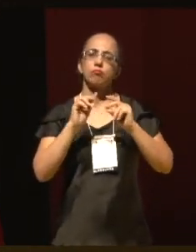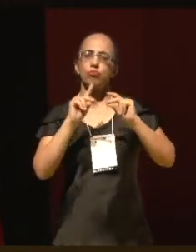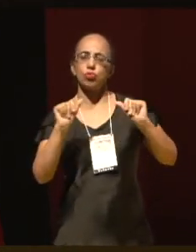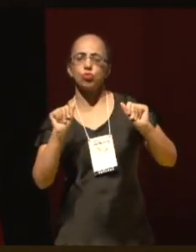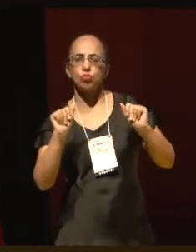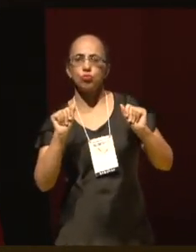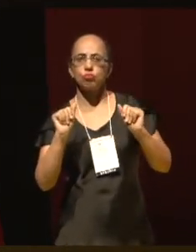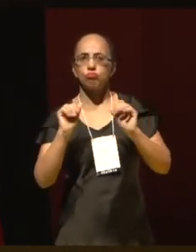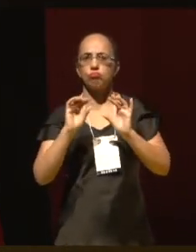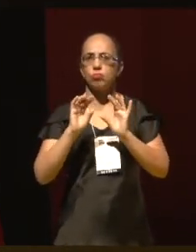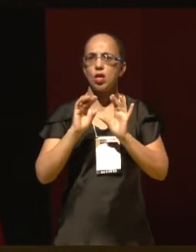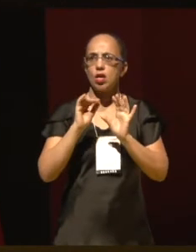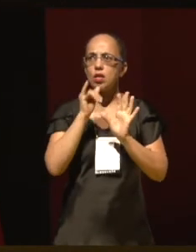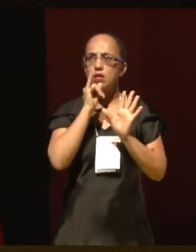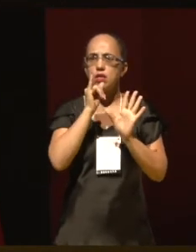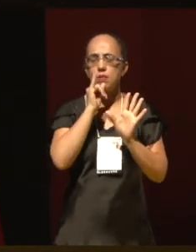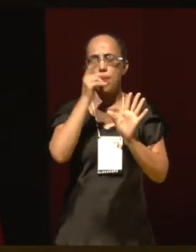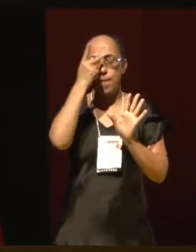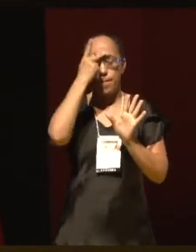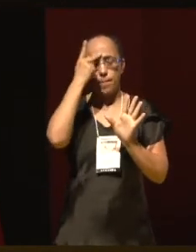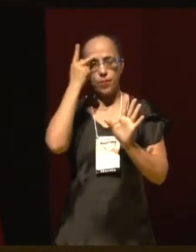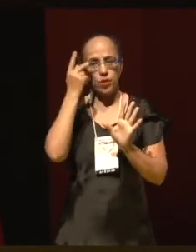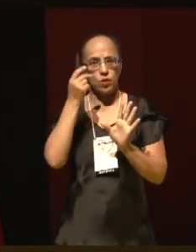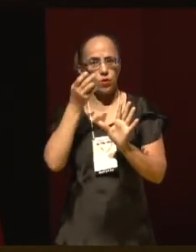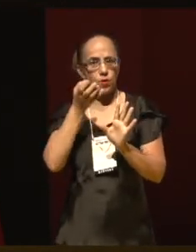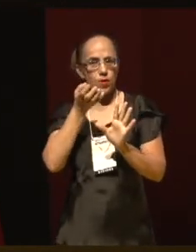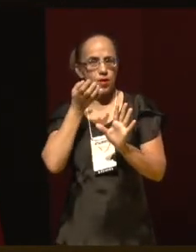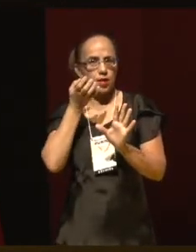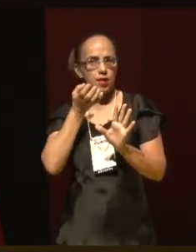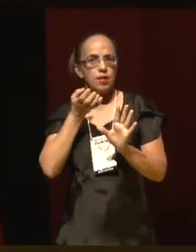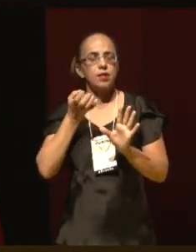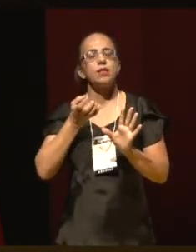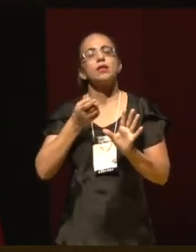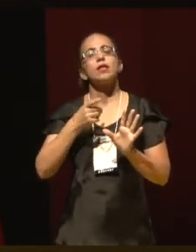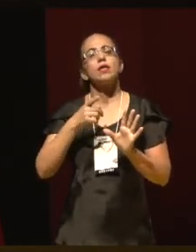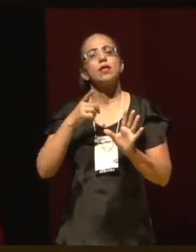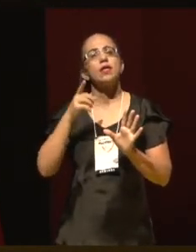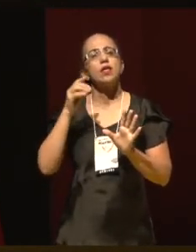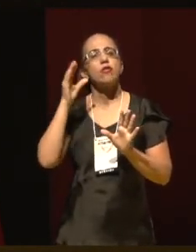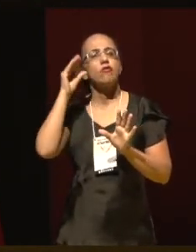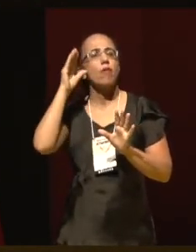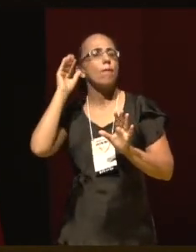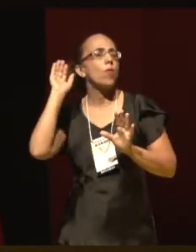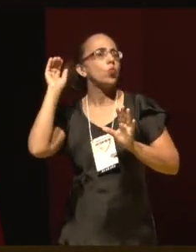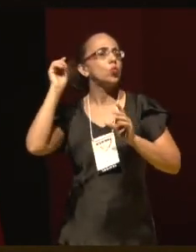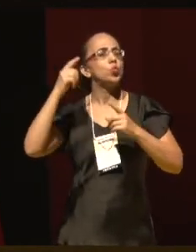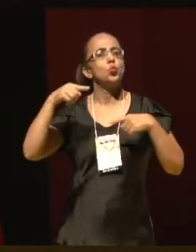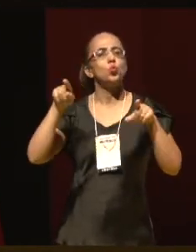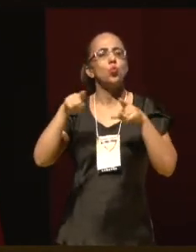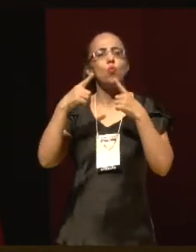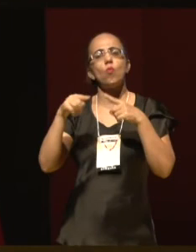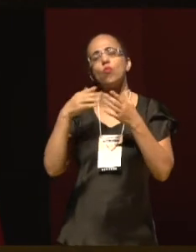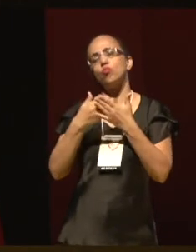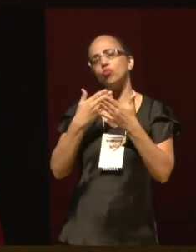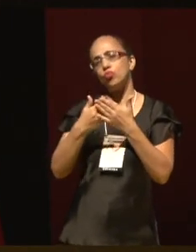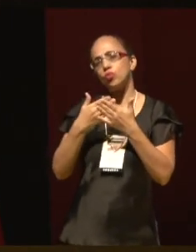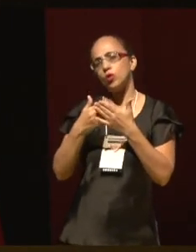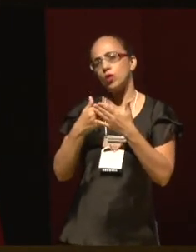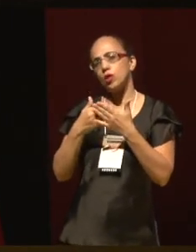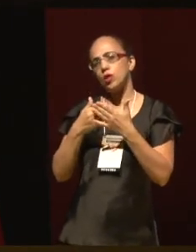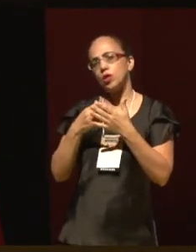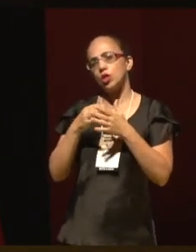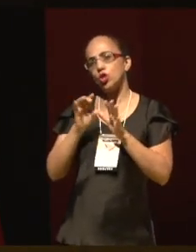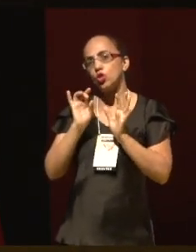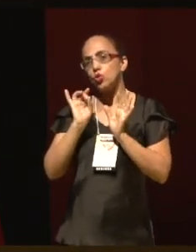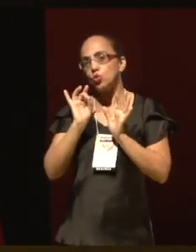pessoa quer ser um grande músico, se isolou para estudar música e somente